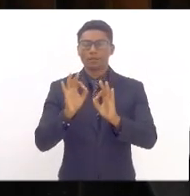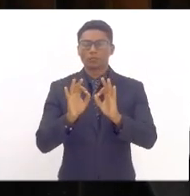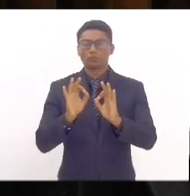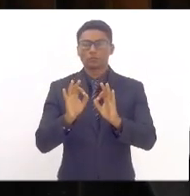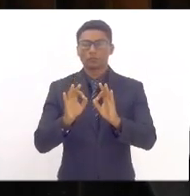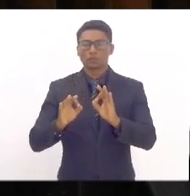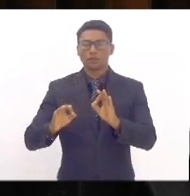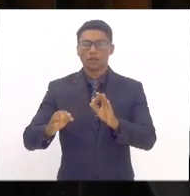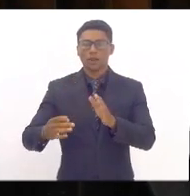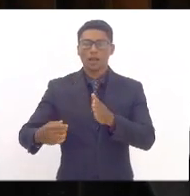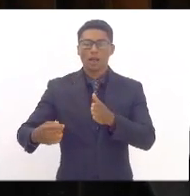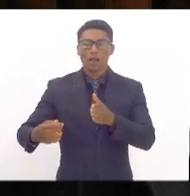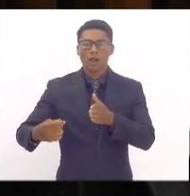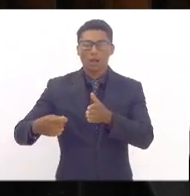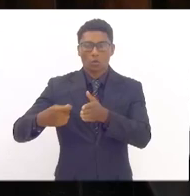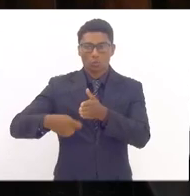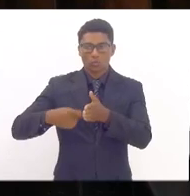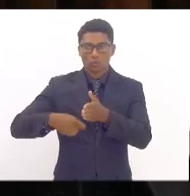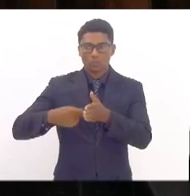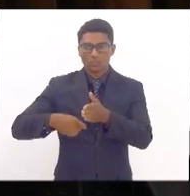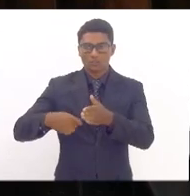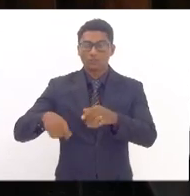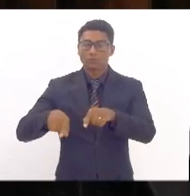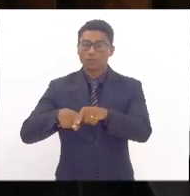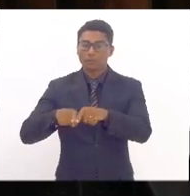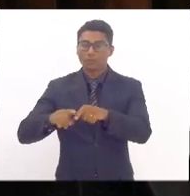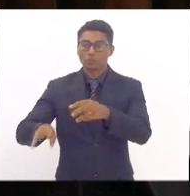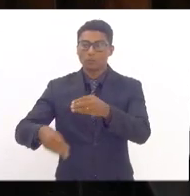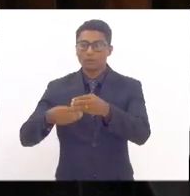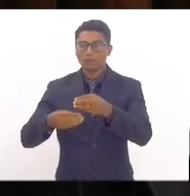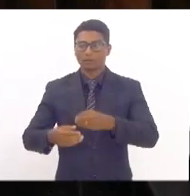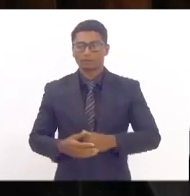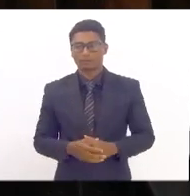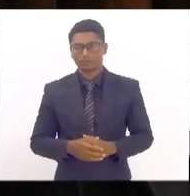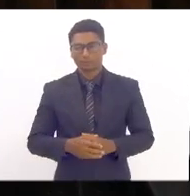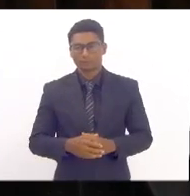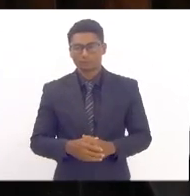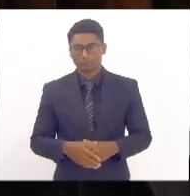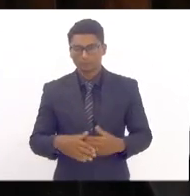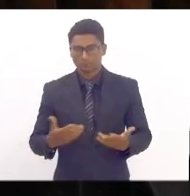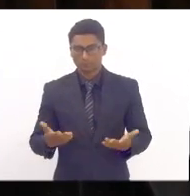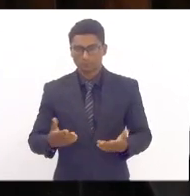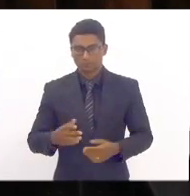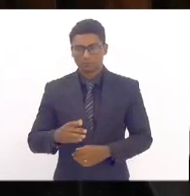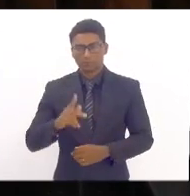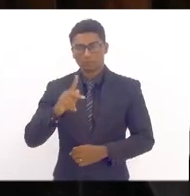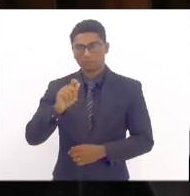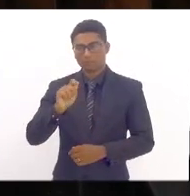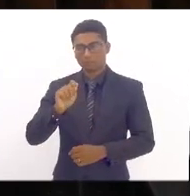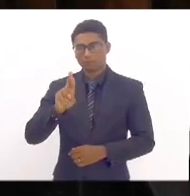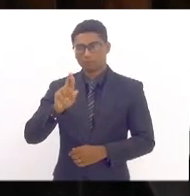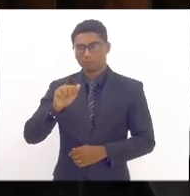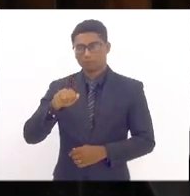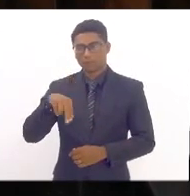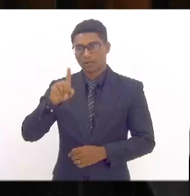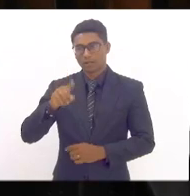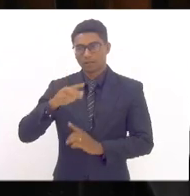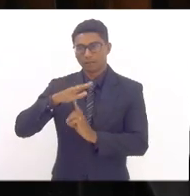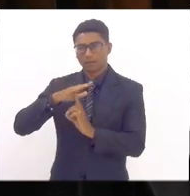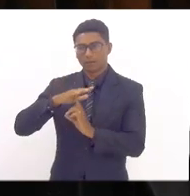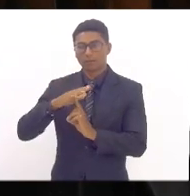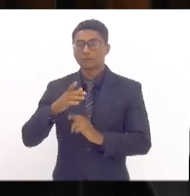contributivo e suplementar. Senhor presidente, o Paraná editou a